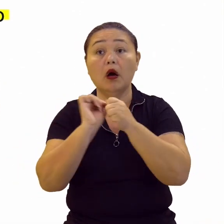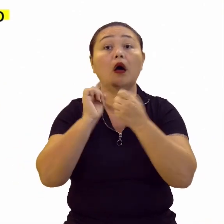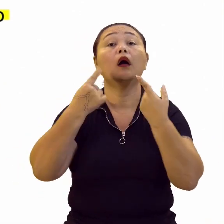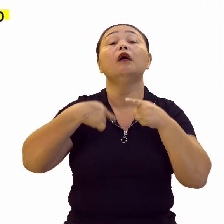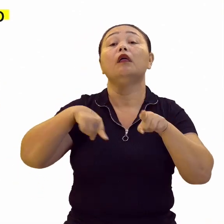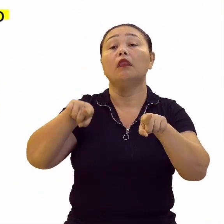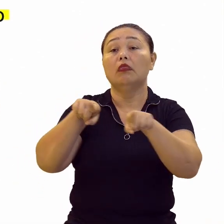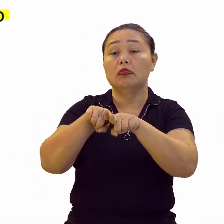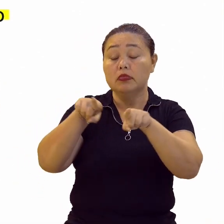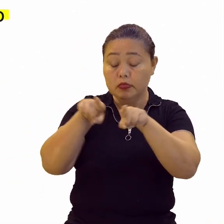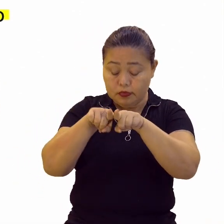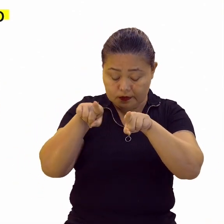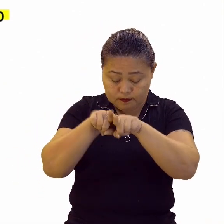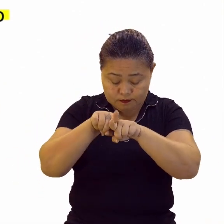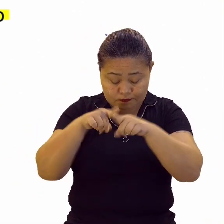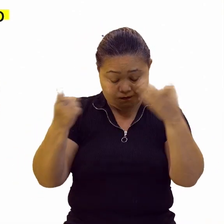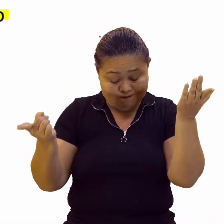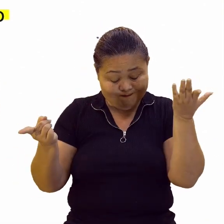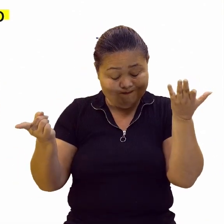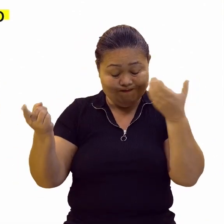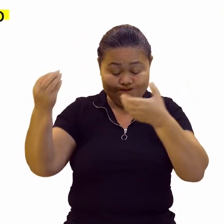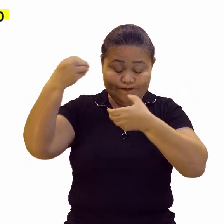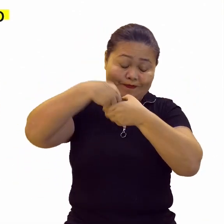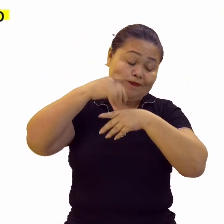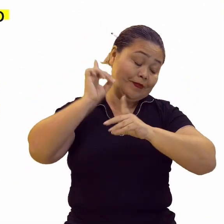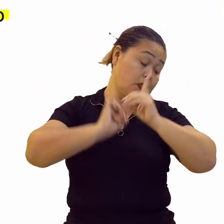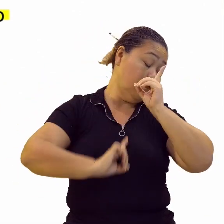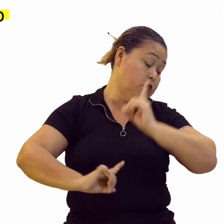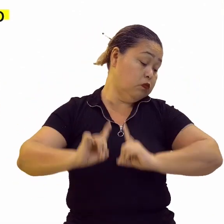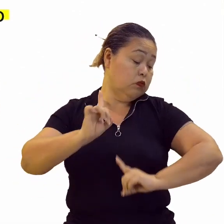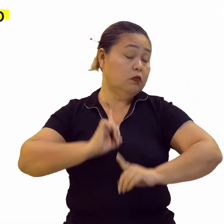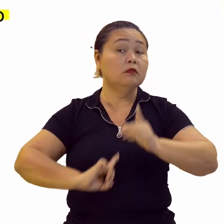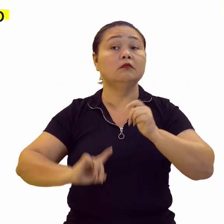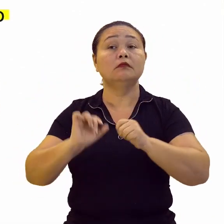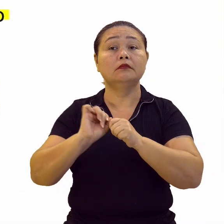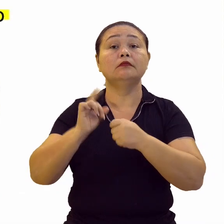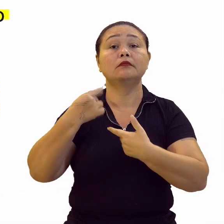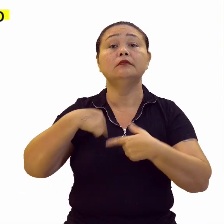também vai causar uma depressão, vai causar um transtorno dismórfico